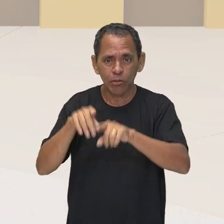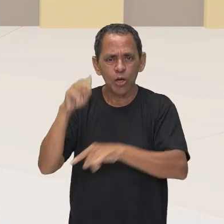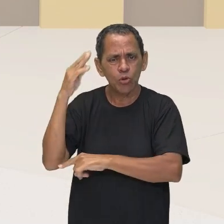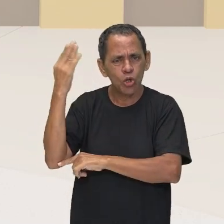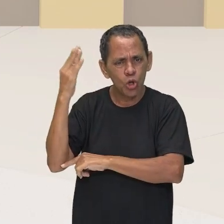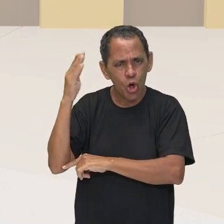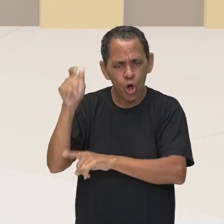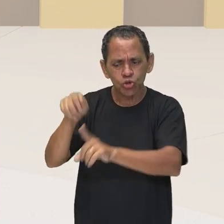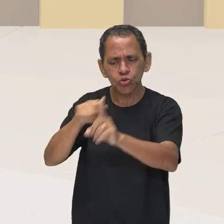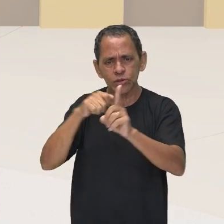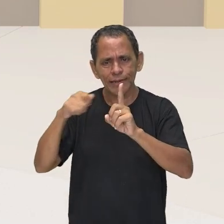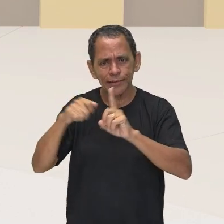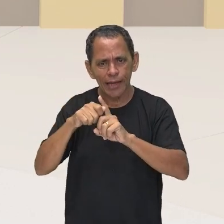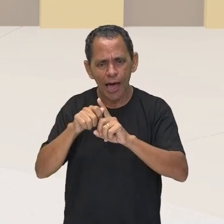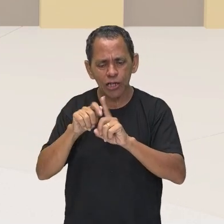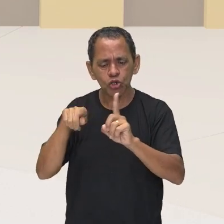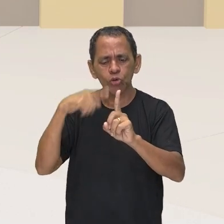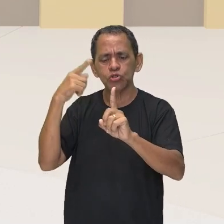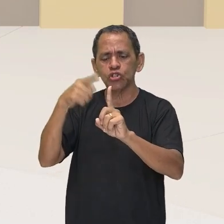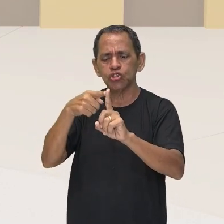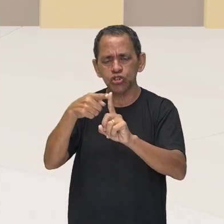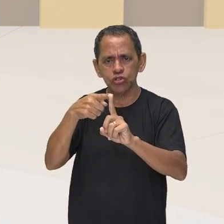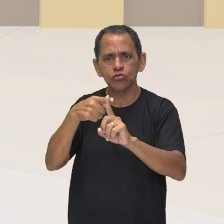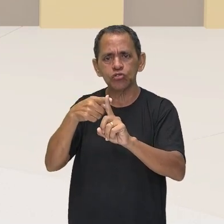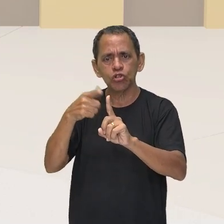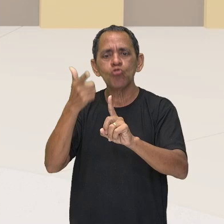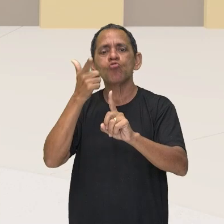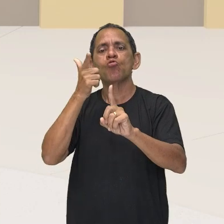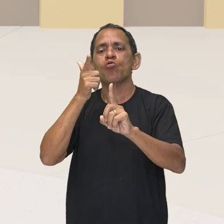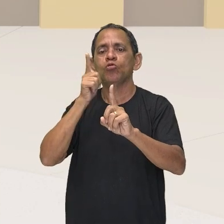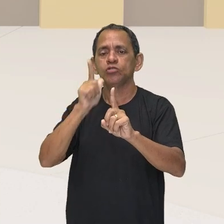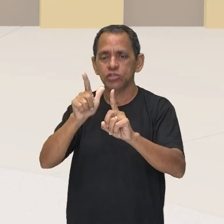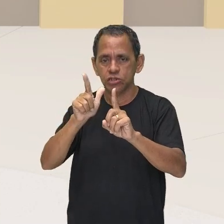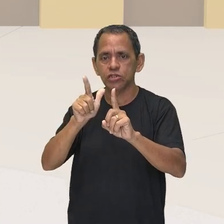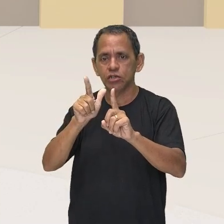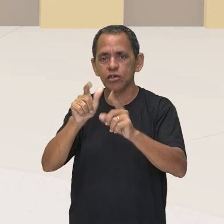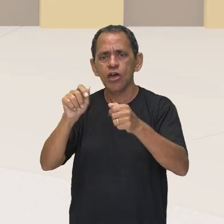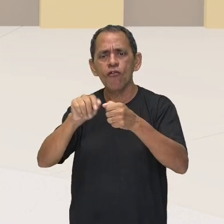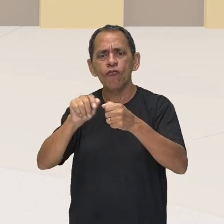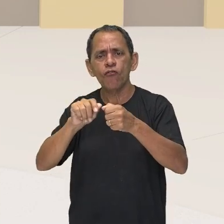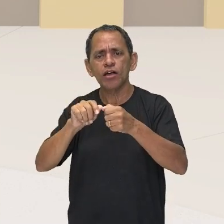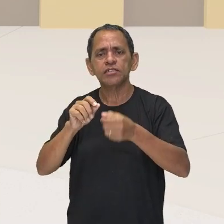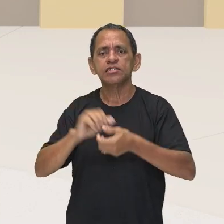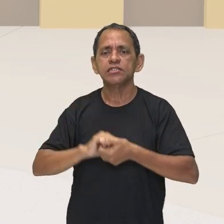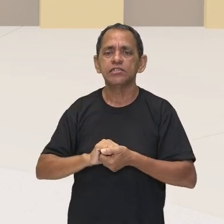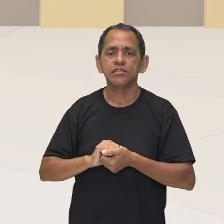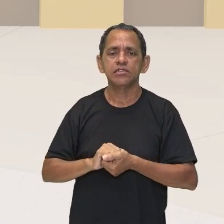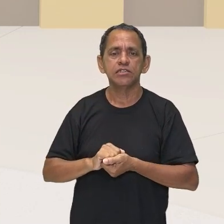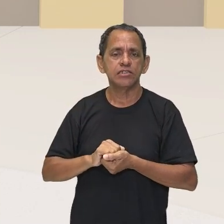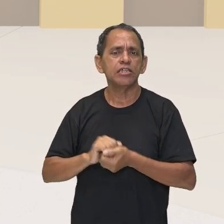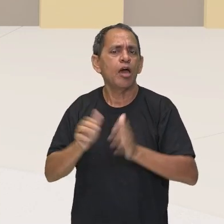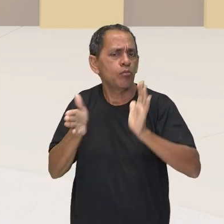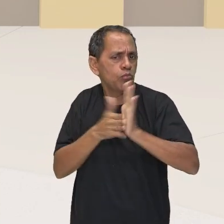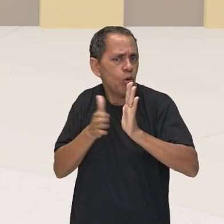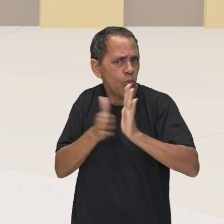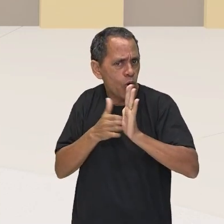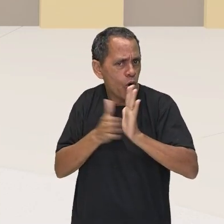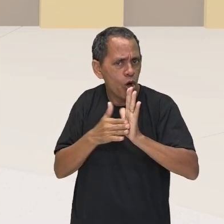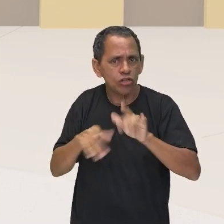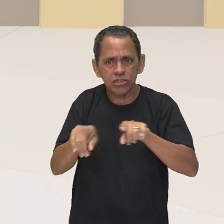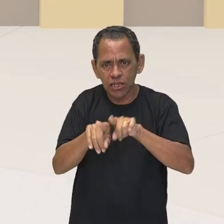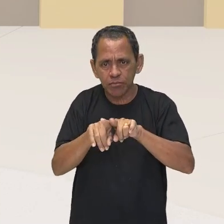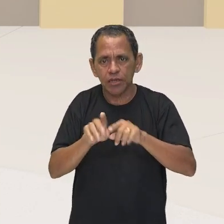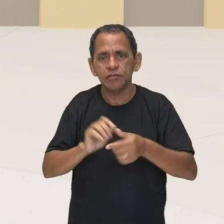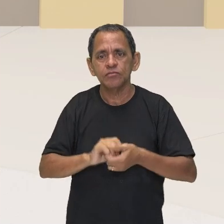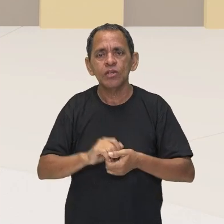o objetivo de que eu consiga cumprir aquilo que eu me propus a fazer. Então, a motivação, ela é o que faz com que